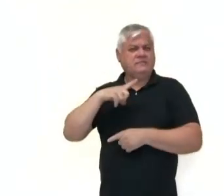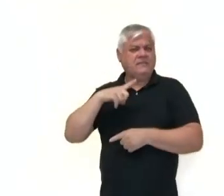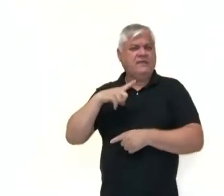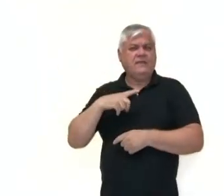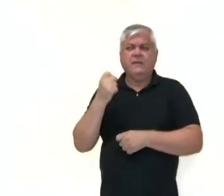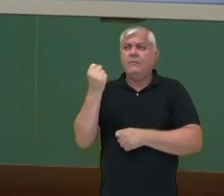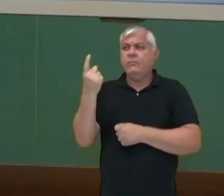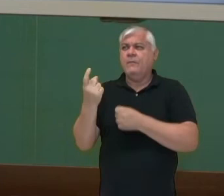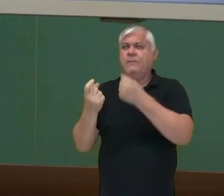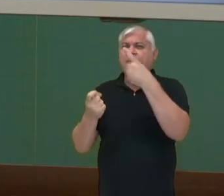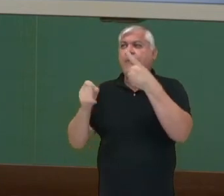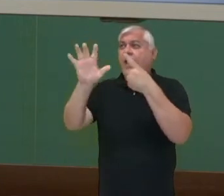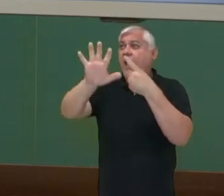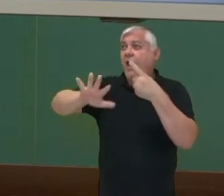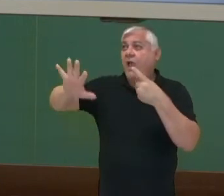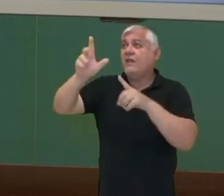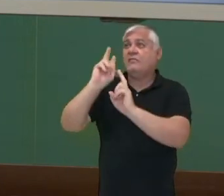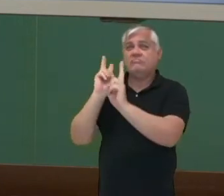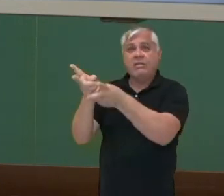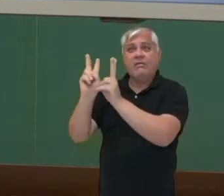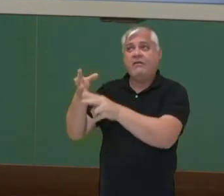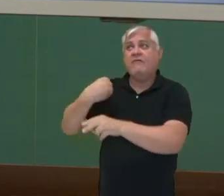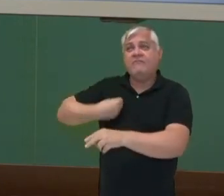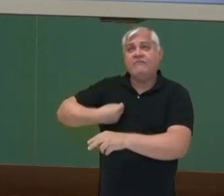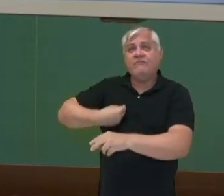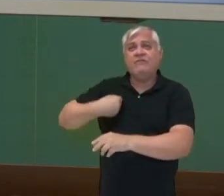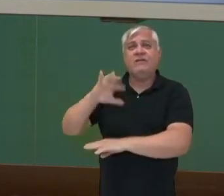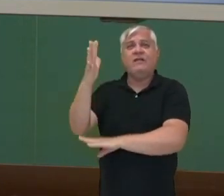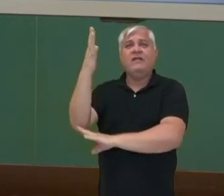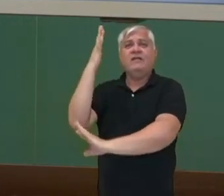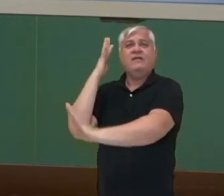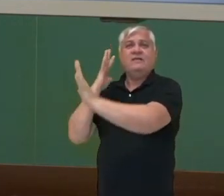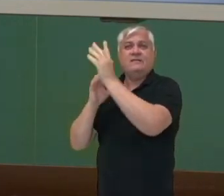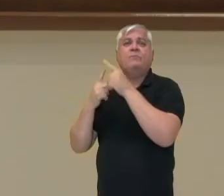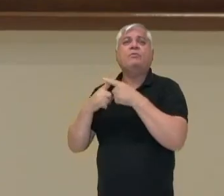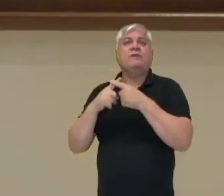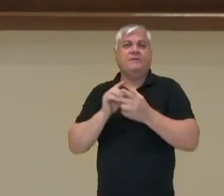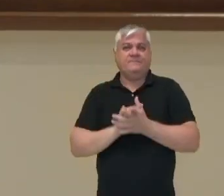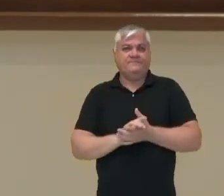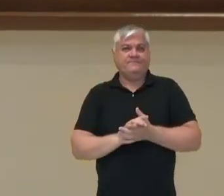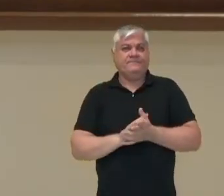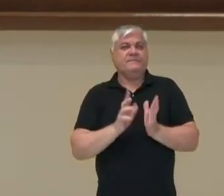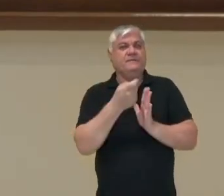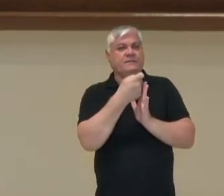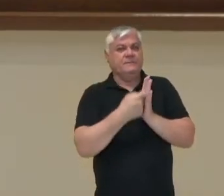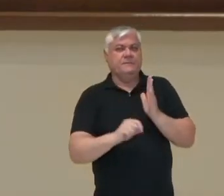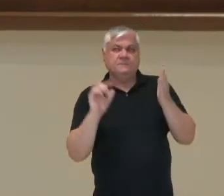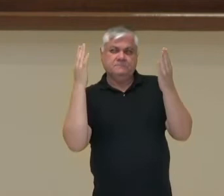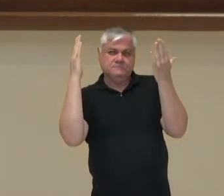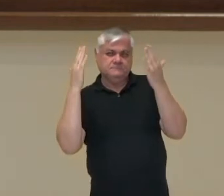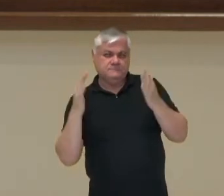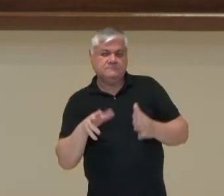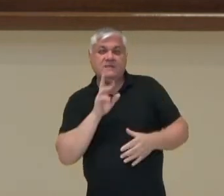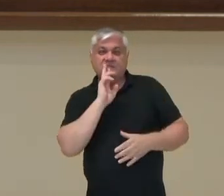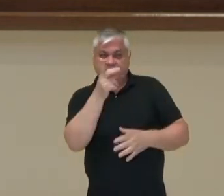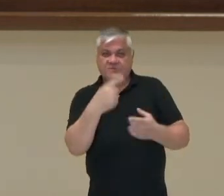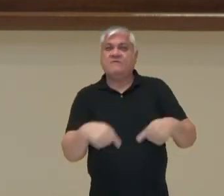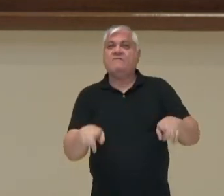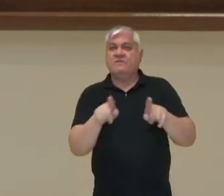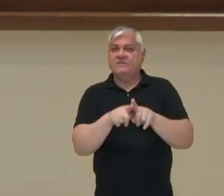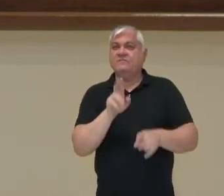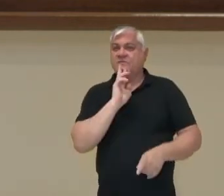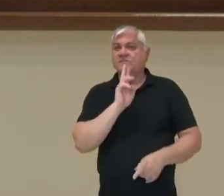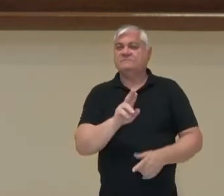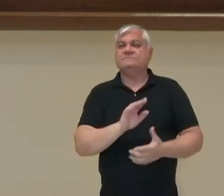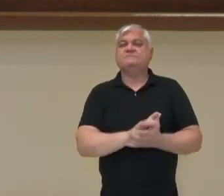algumas áreas que têm ainda a presença da floresta atlântica? Façam uma análise ali do mapa, respondam e nós voltamos com a